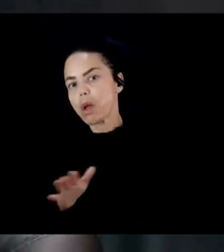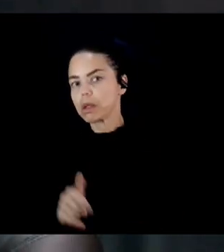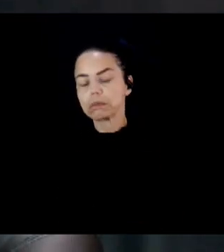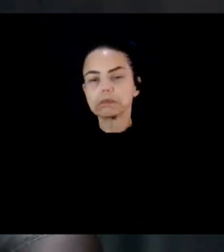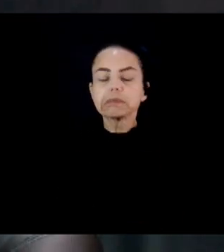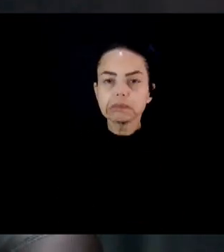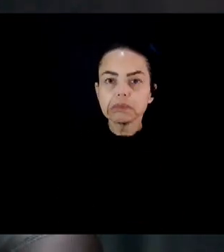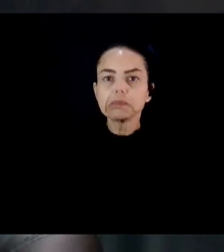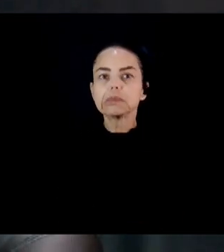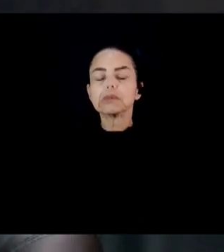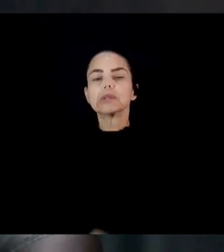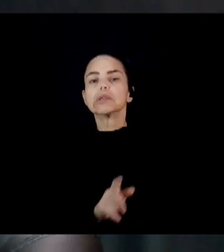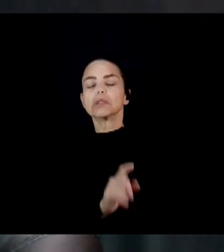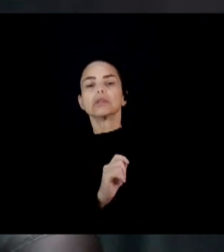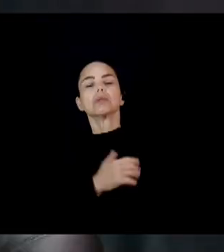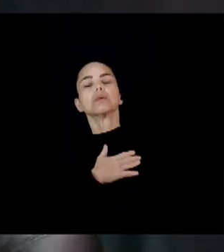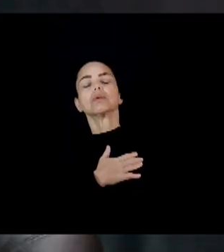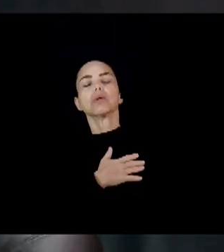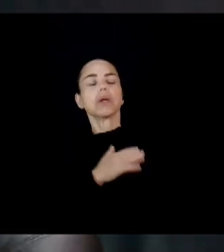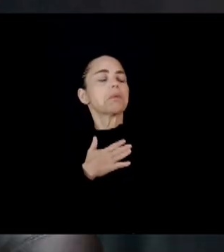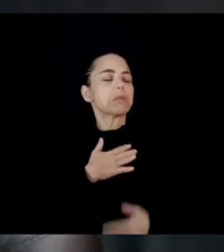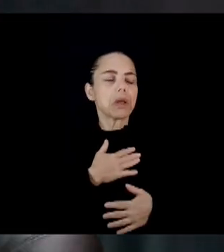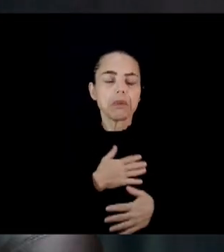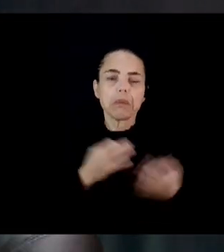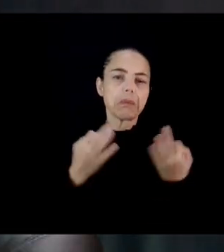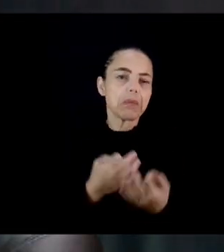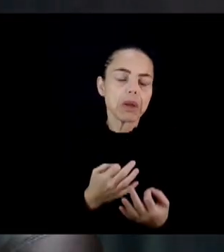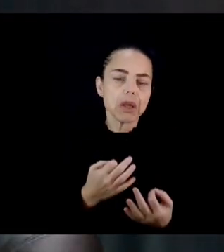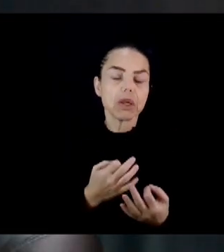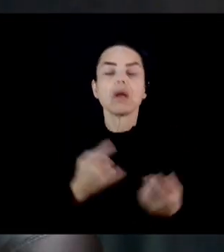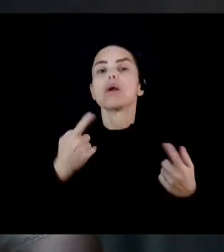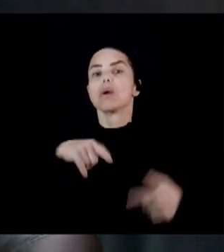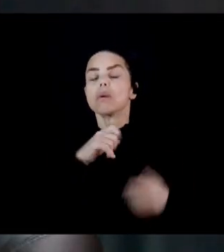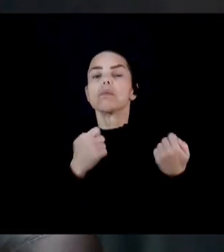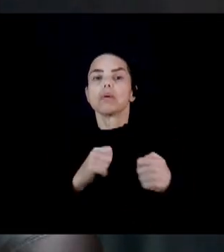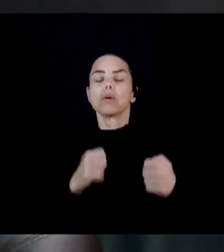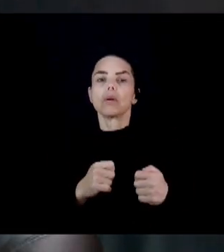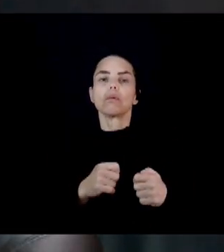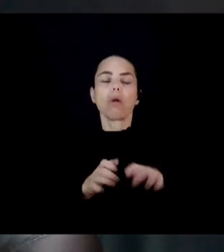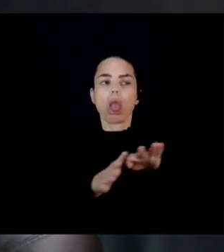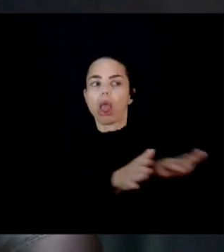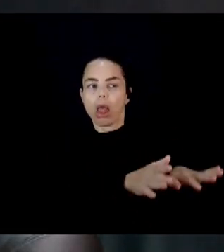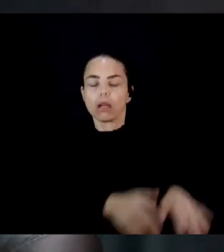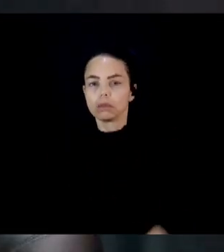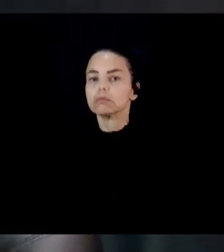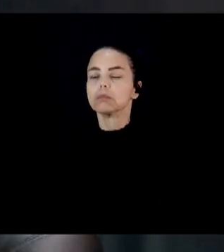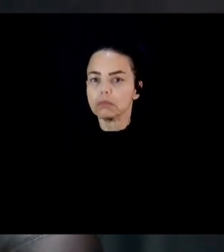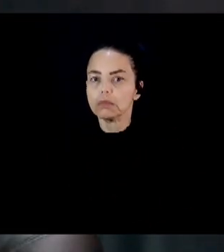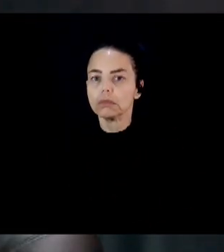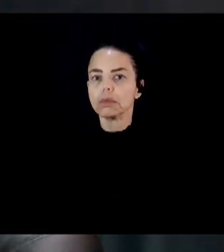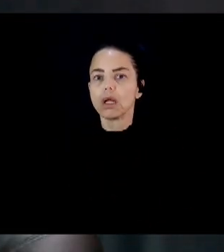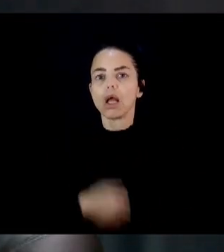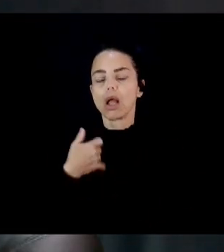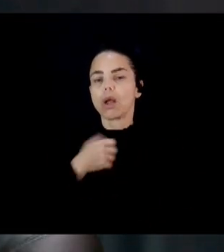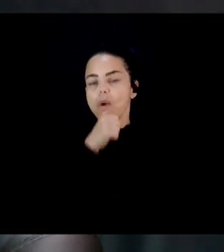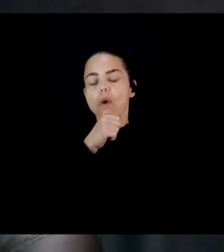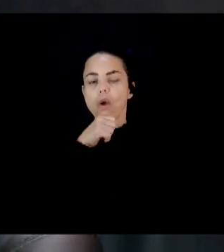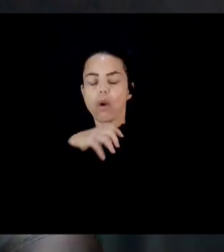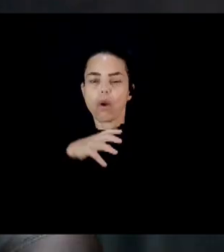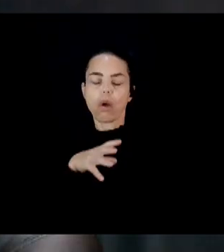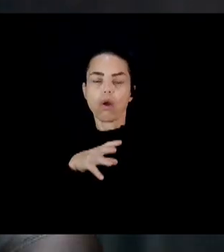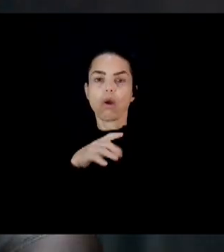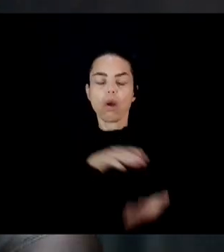com a história dela e o que não tem. Mas aí a gente precisa deixar um pouco de lado esse idadismo, né? Para colocar essa pessoa como